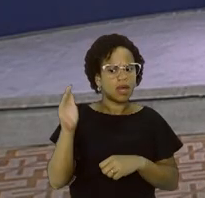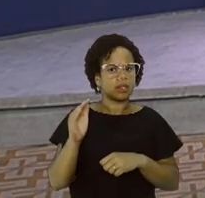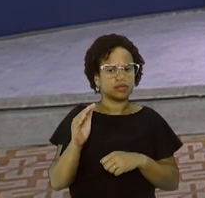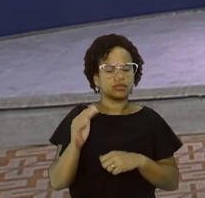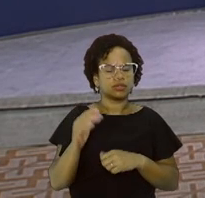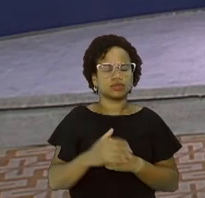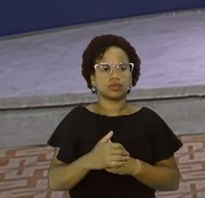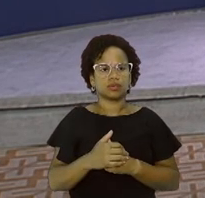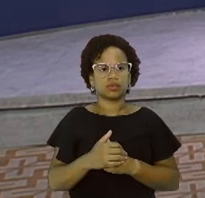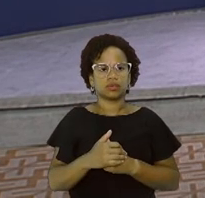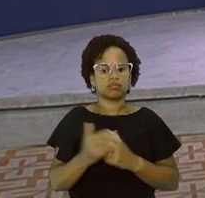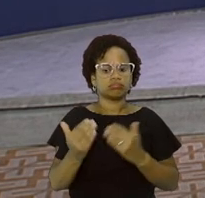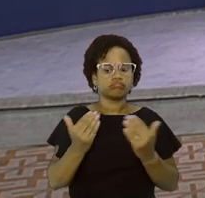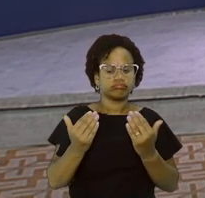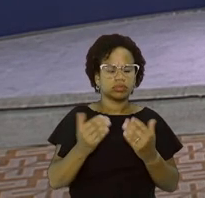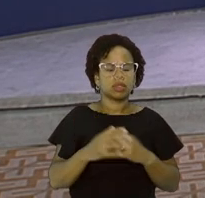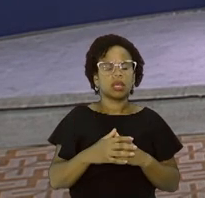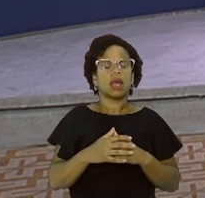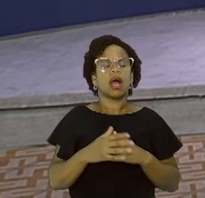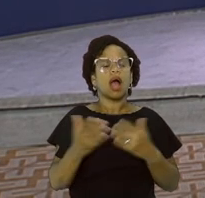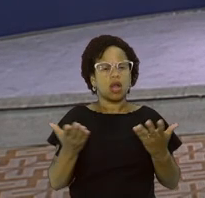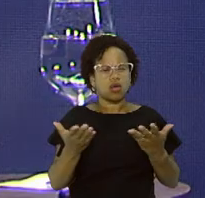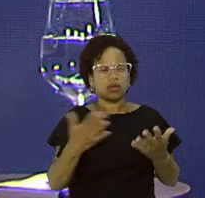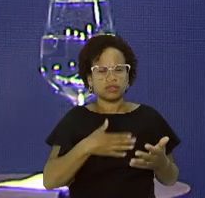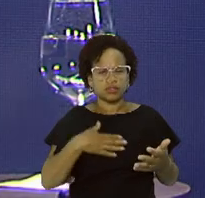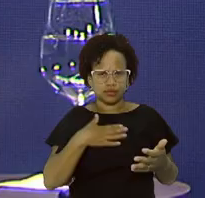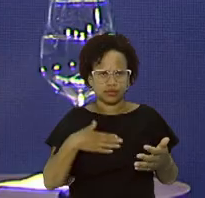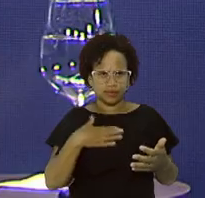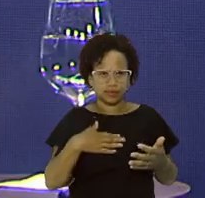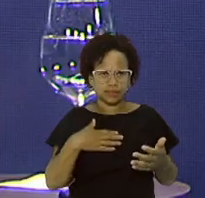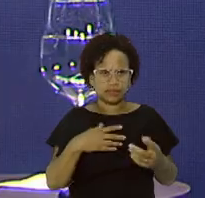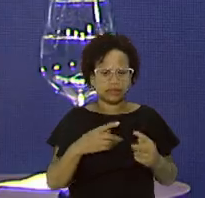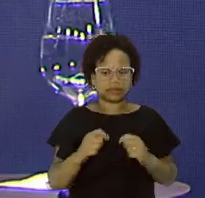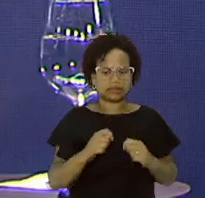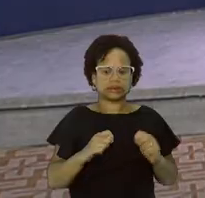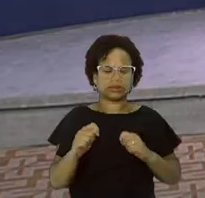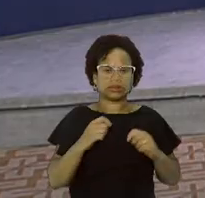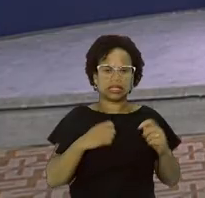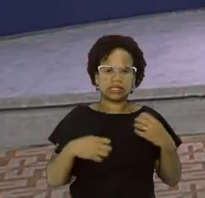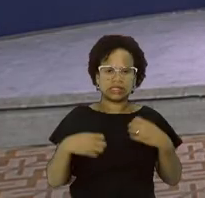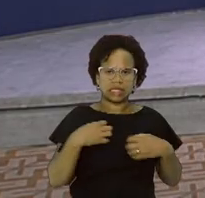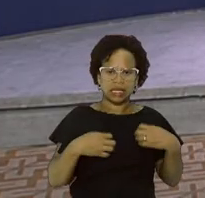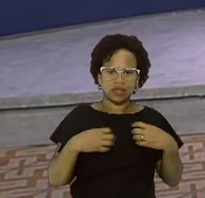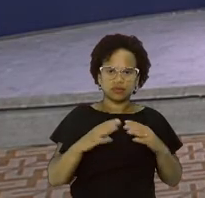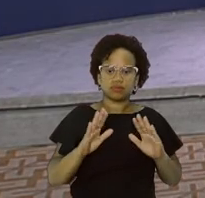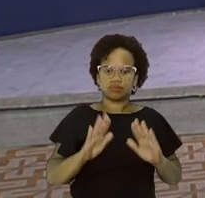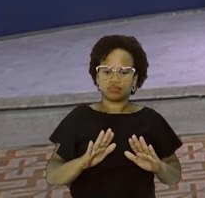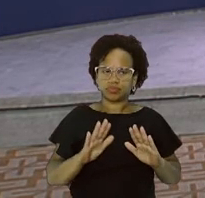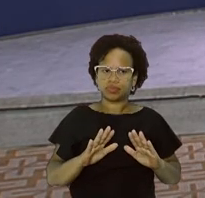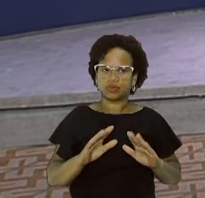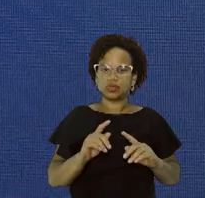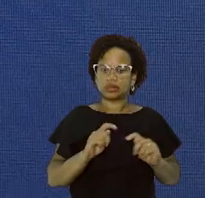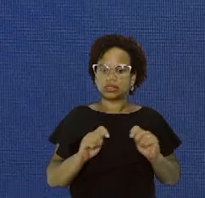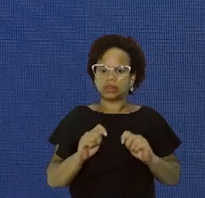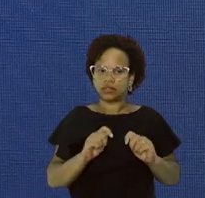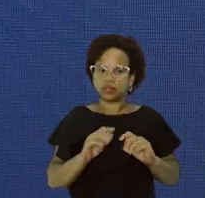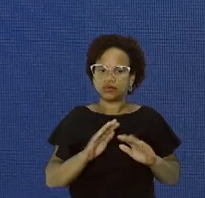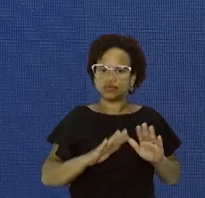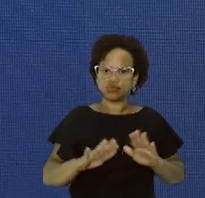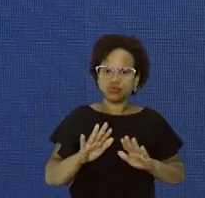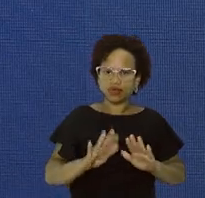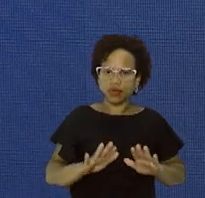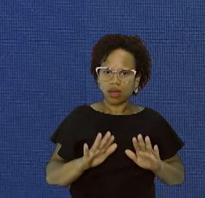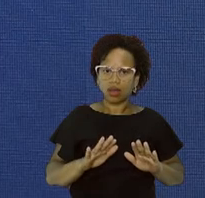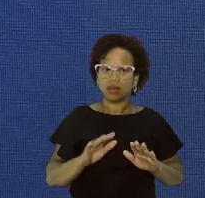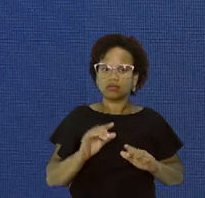vocês estão muito satisfeitos de terem feito isso a gente vai ter segurado a ansiedade a gente tá bem a gente se perguntava muito se a gente tava